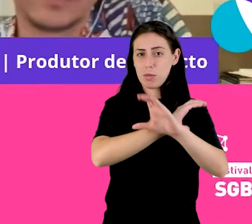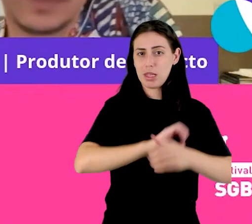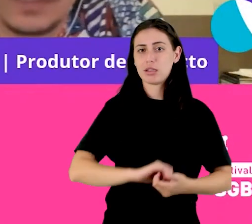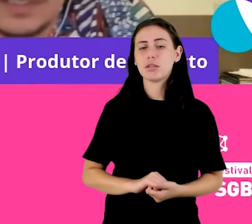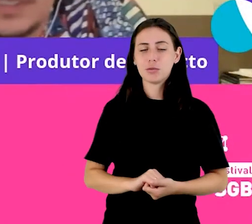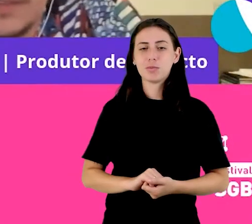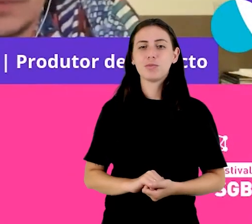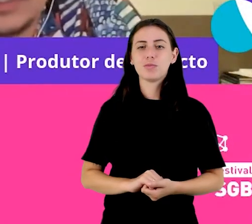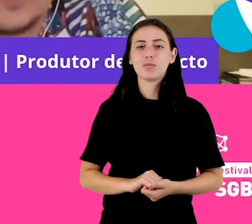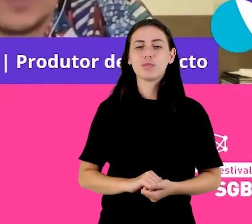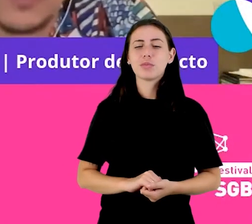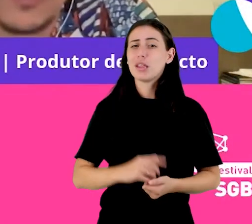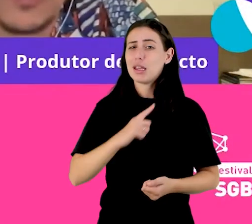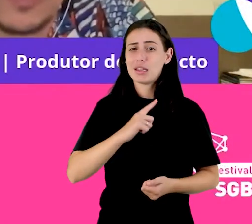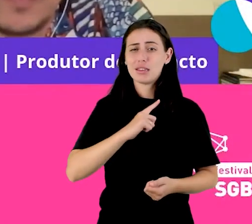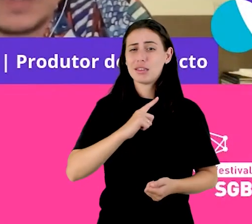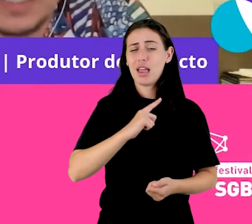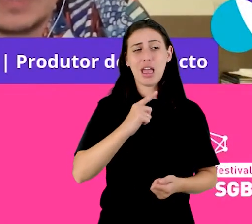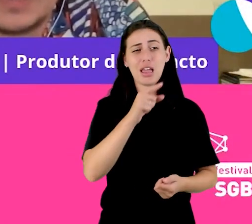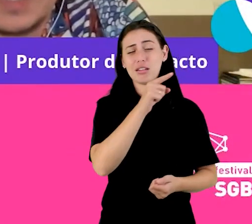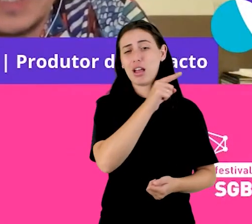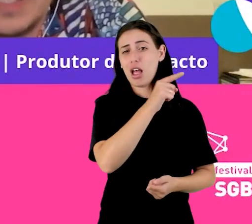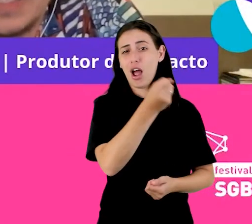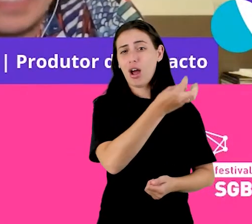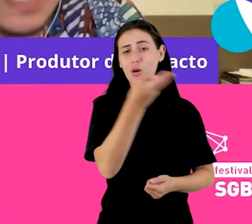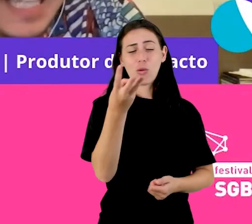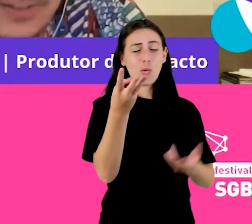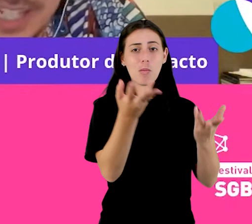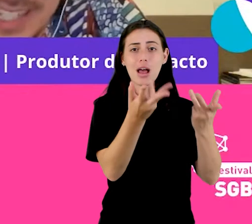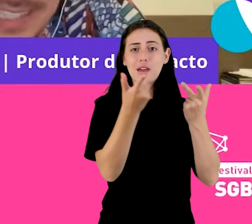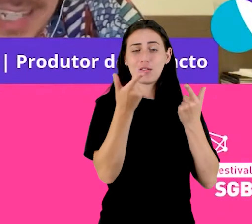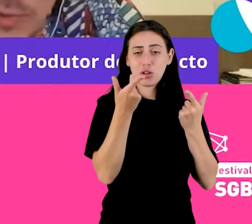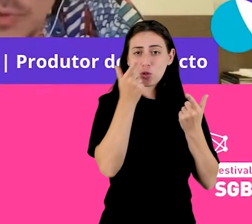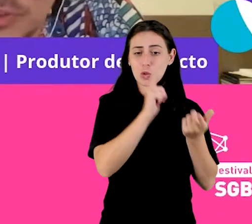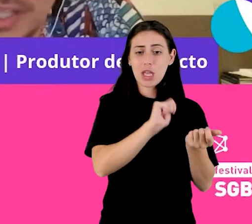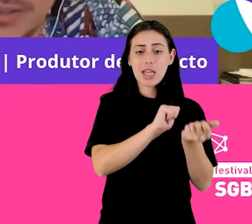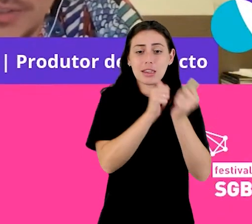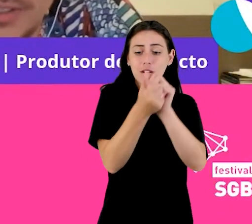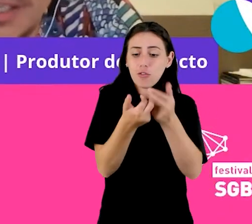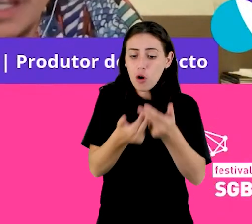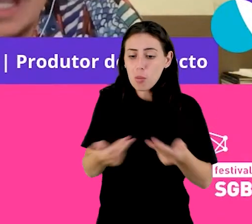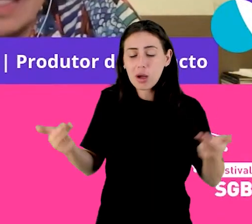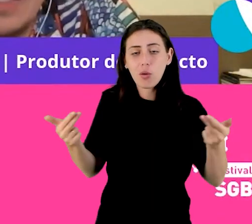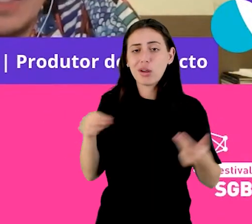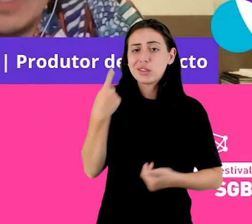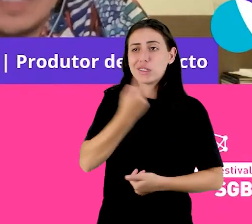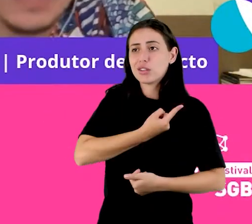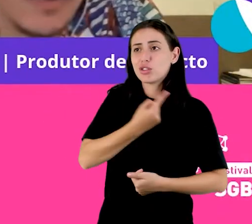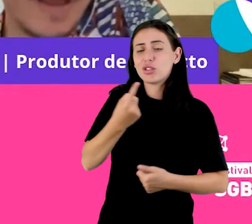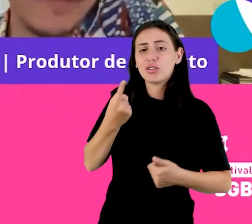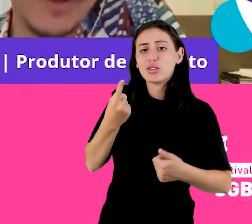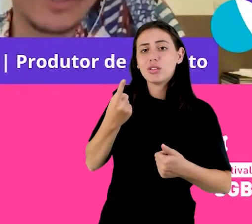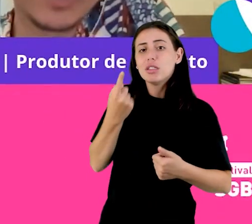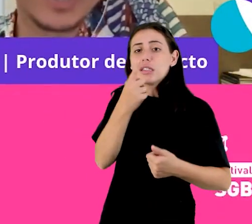por exemplo, quando a gente vê o Impact Guide, né, tá cheio de cases lá do mundo inteiro. E tem